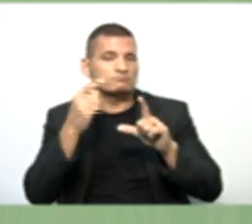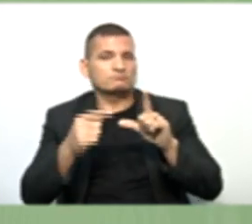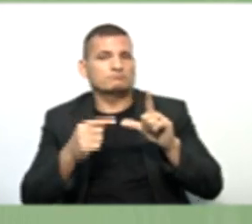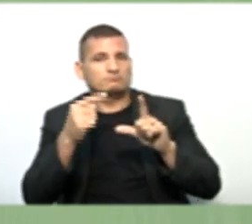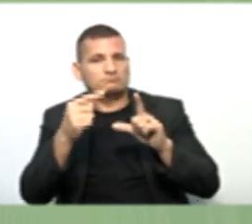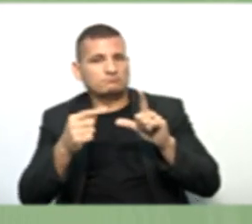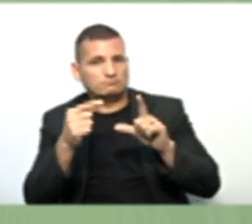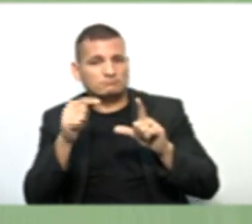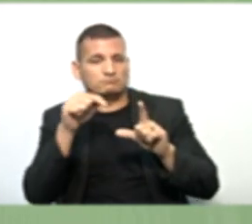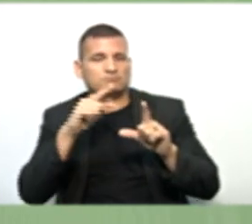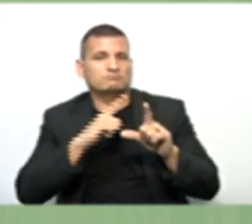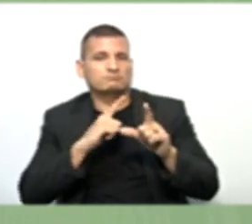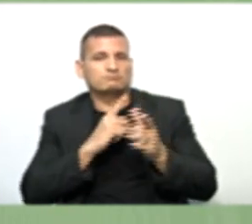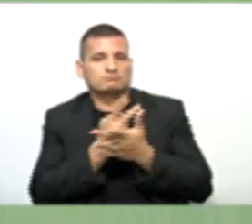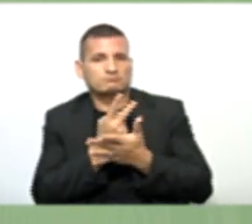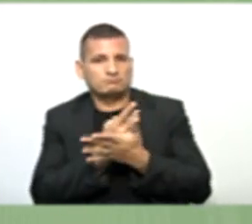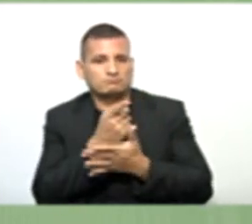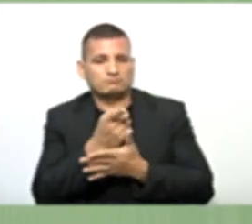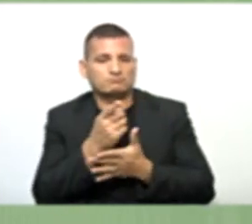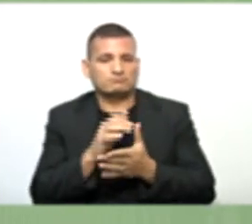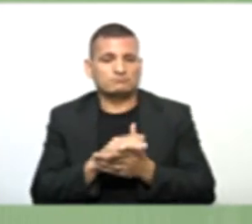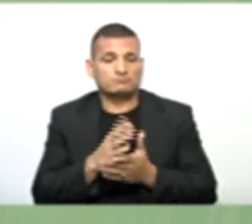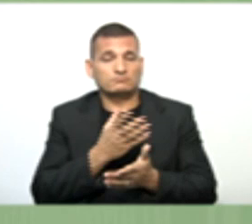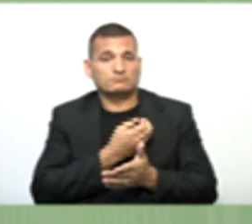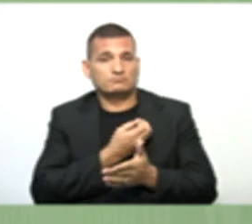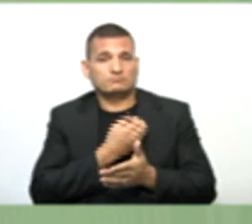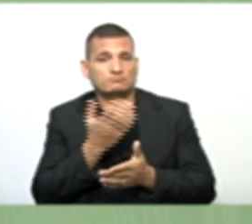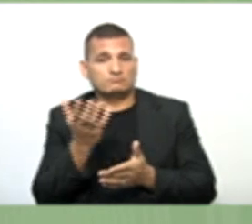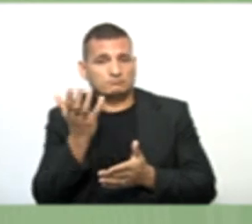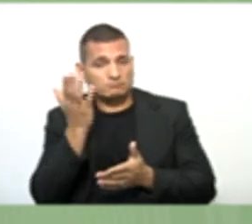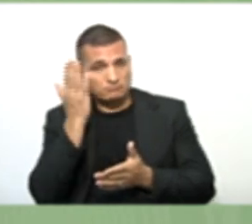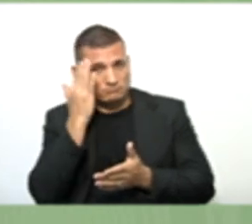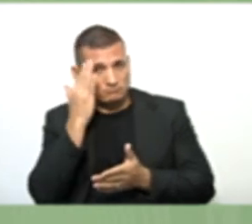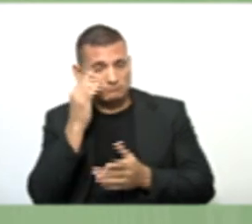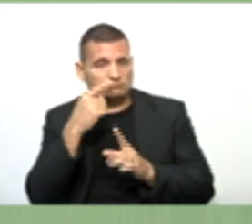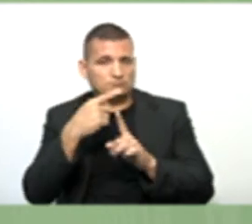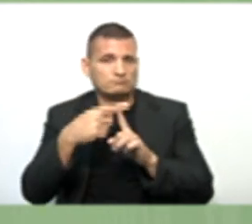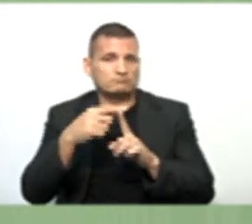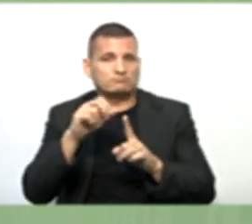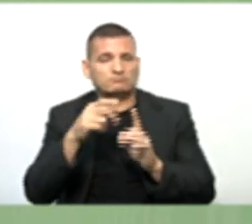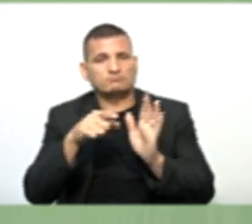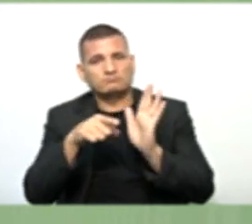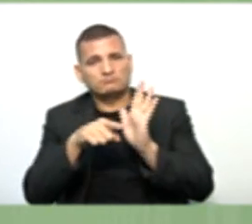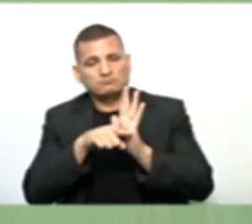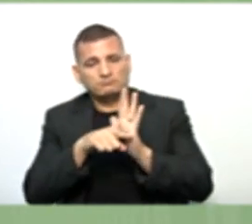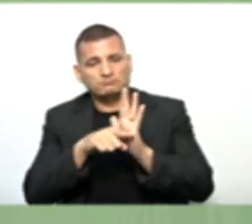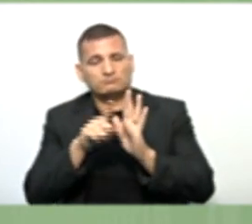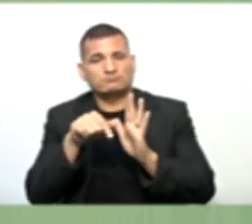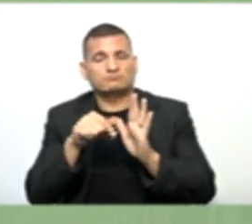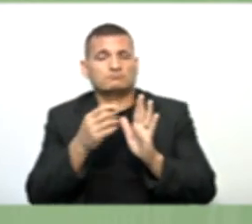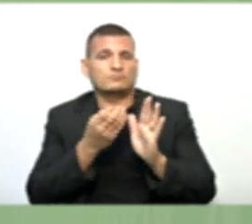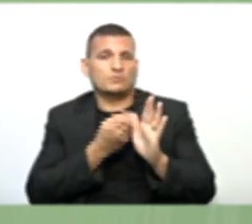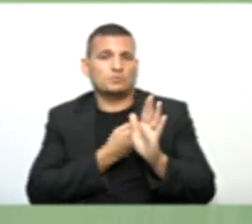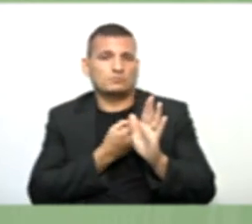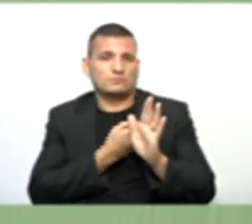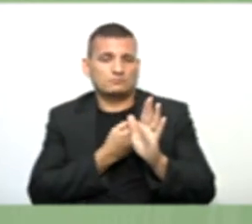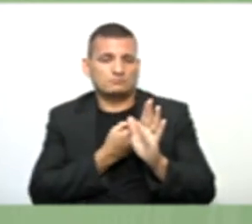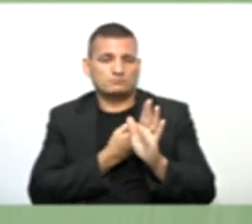programa tem um erro. Na verdade, o número que eu quero saber se é positivo ou negativo é o número que eu li.